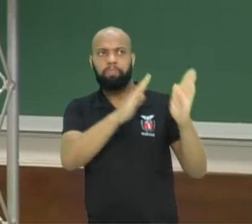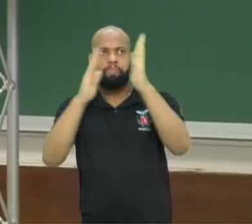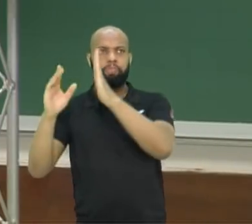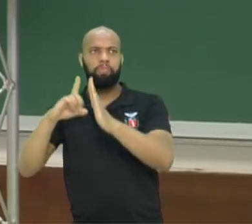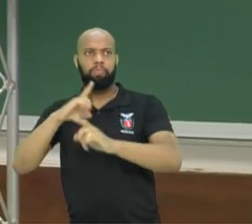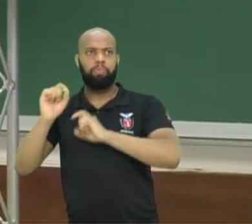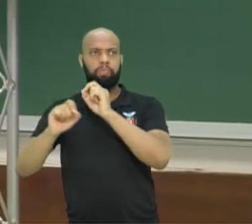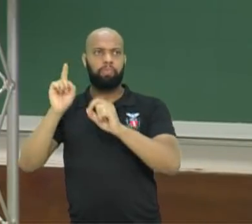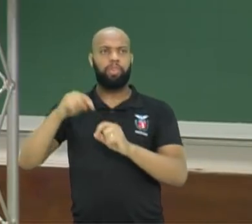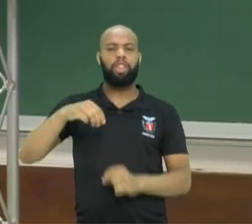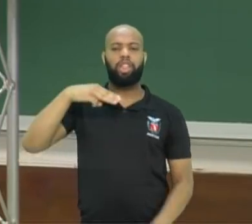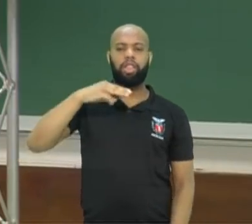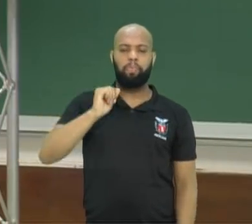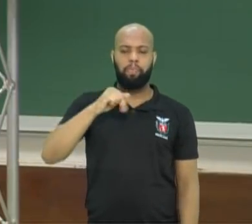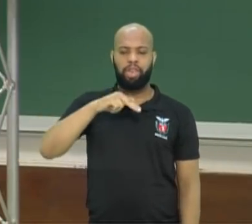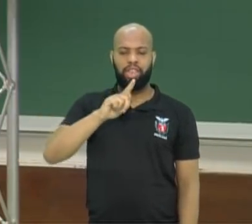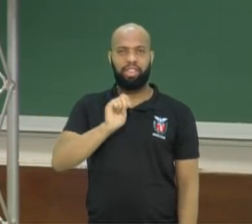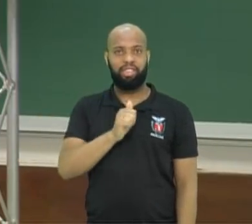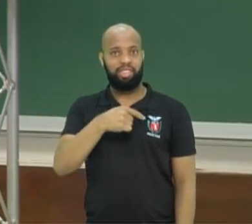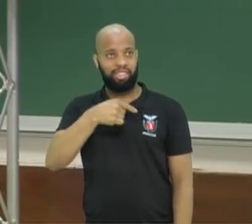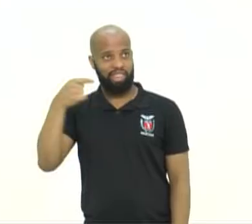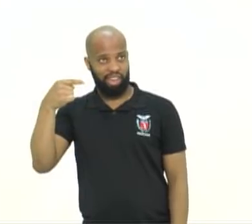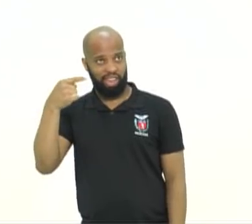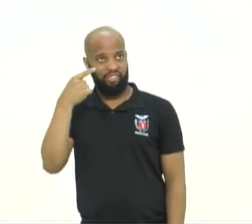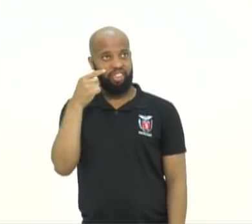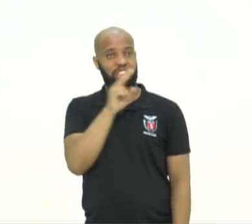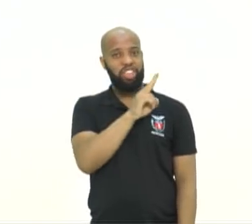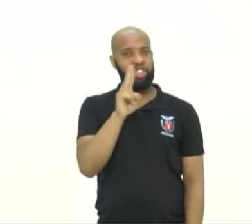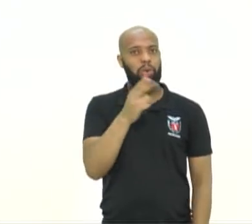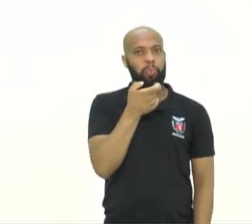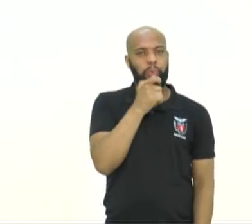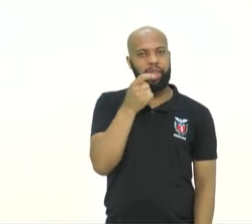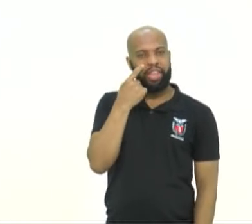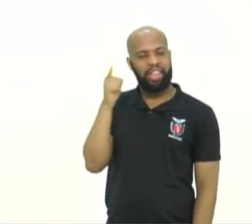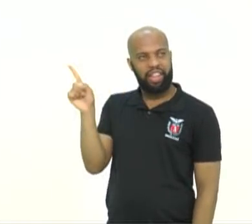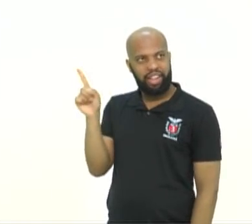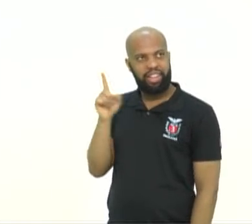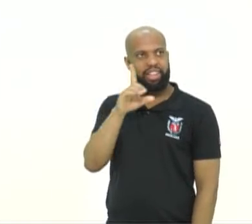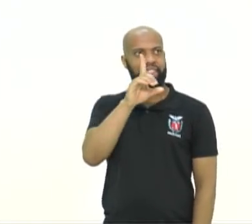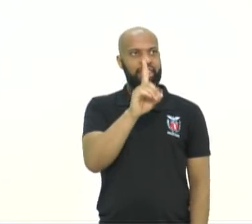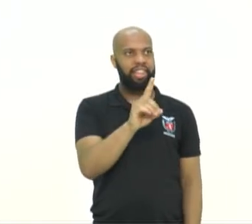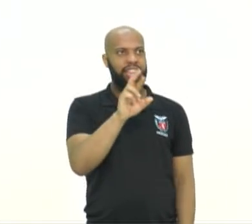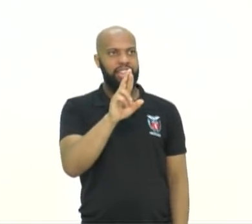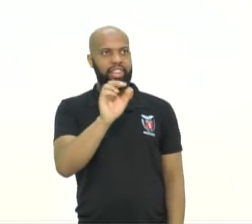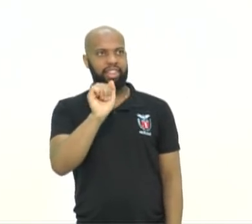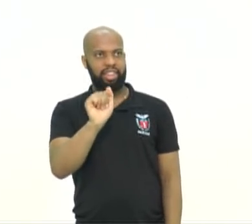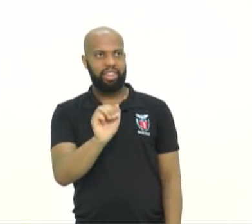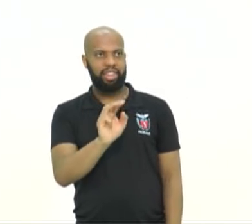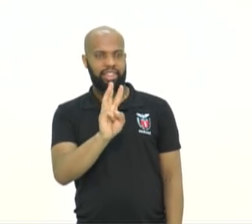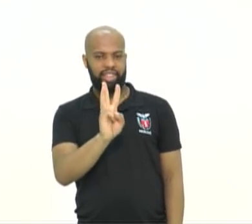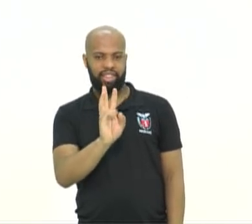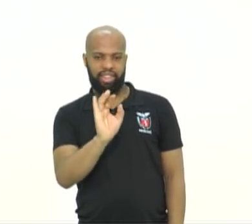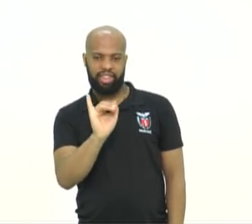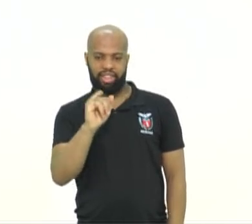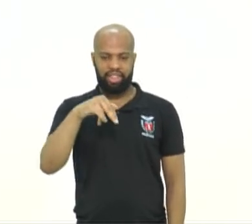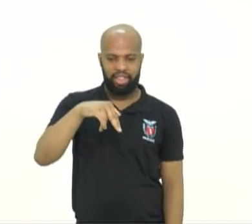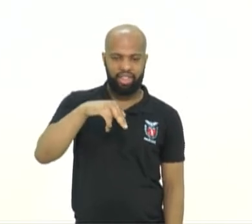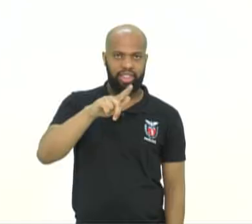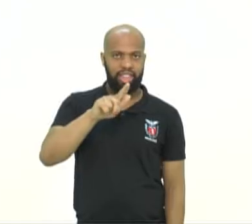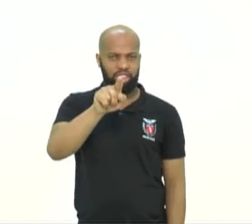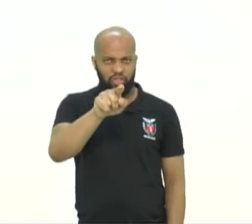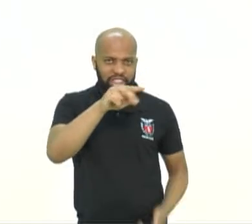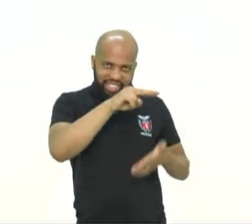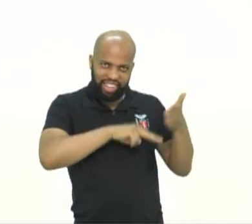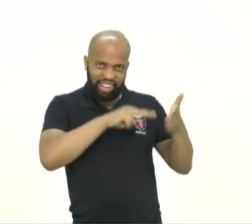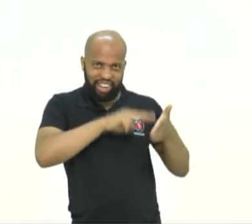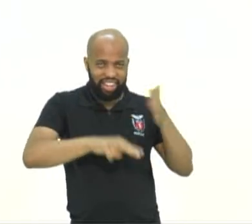um drawing, que é um desenho. Nesse caso aqui, um mangá. Conhece o mangá? Você tem o hábito de ler algumas historinhas do mangá?